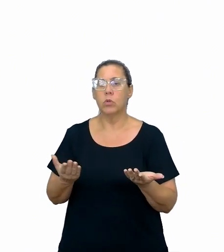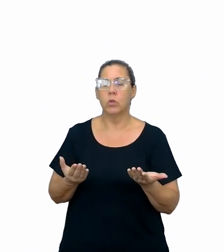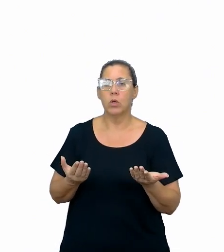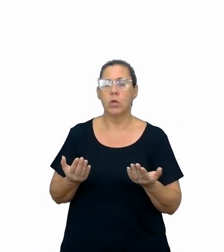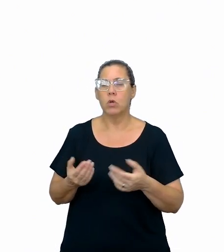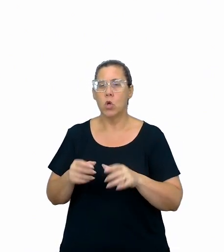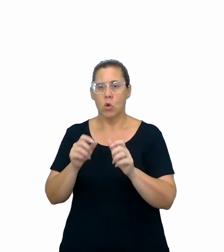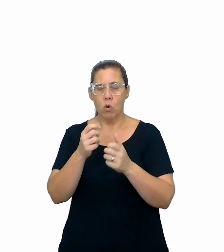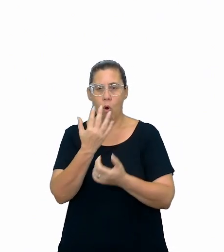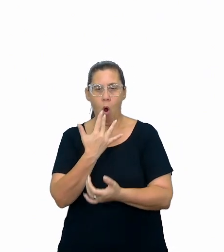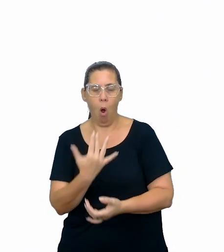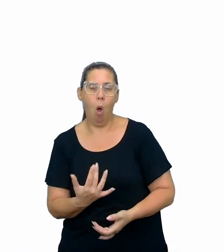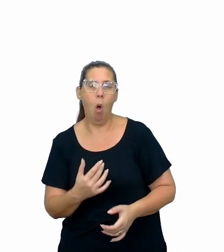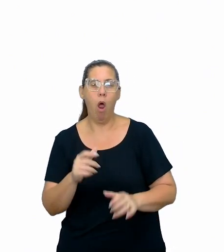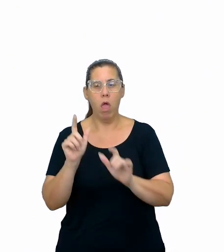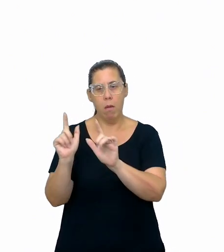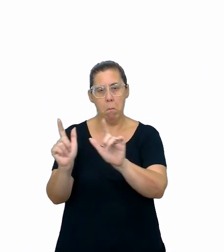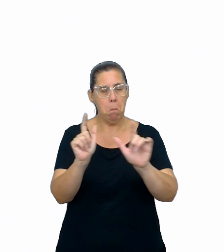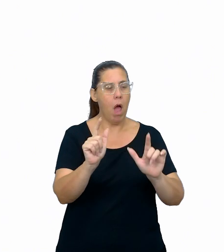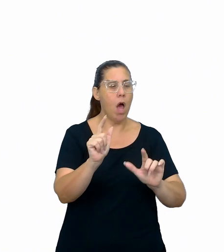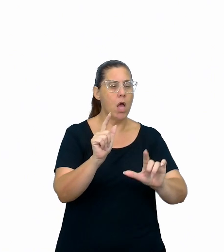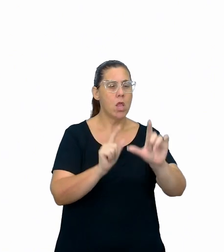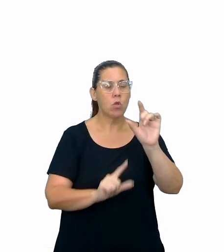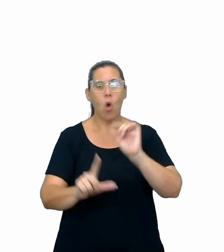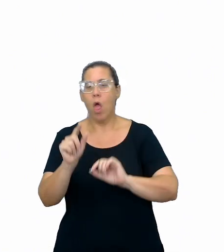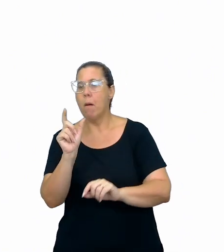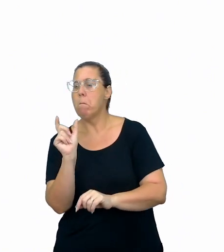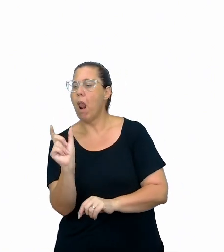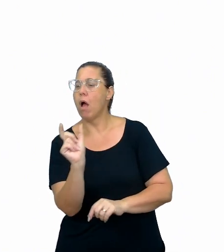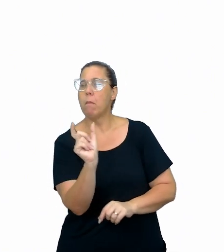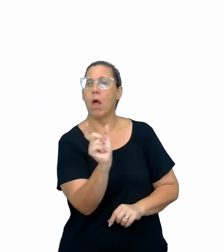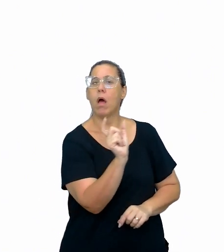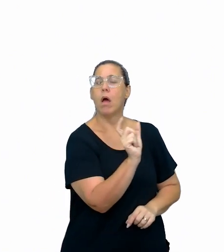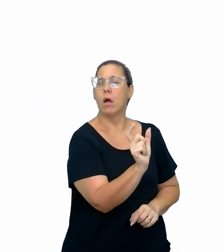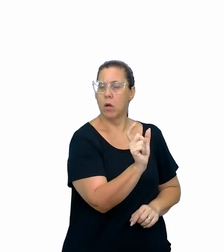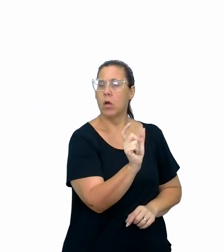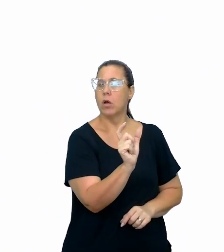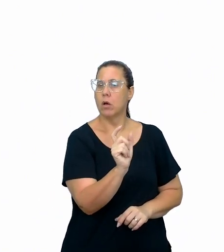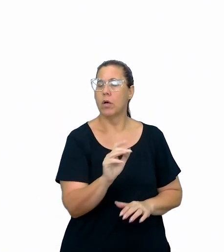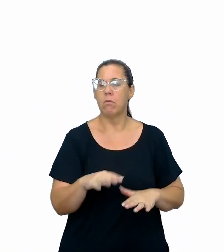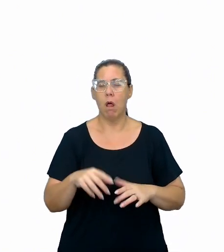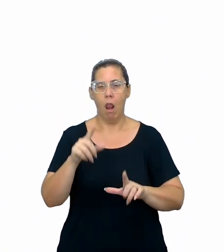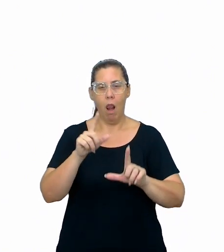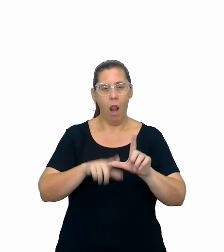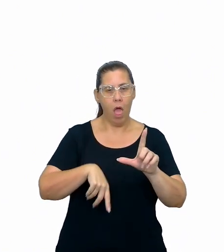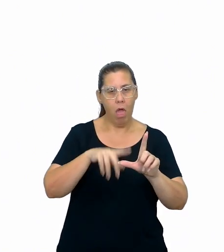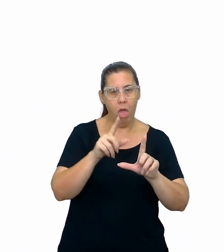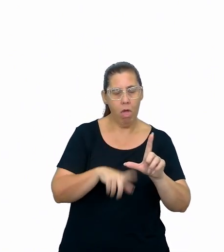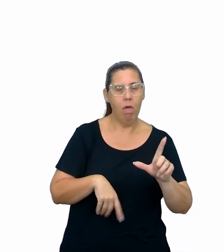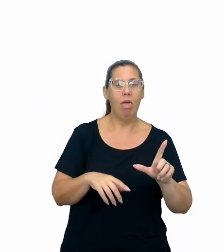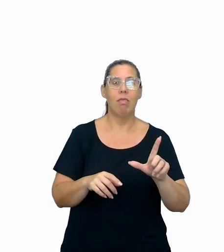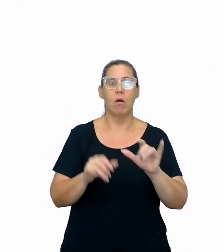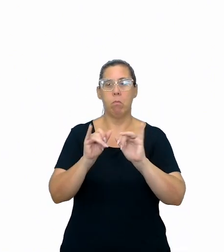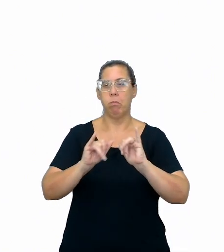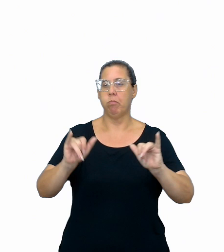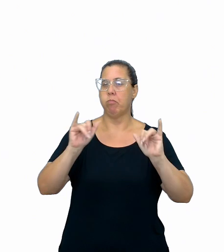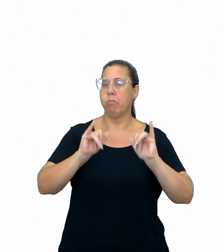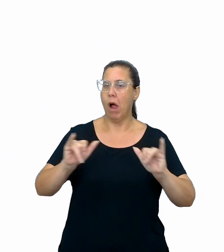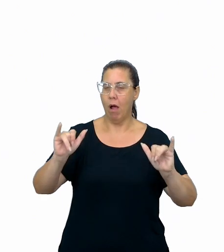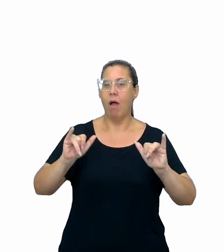cores, imagens, escolha de palavras, jogo de palavras, tamanho de letras em anúncios,